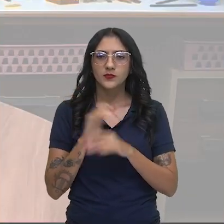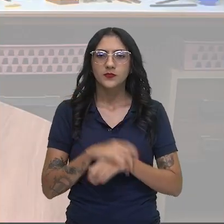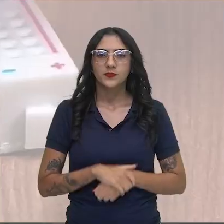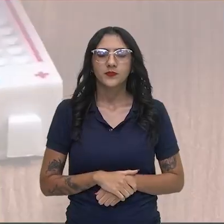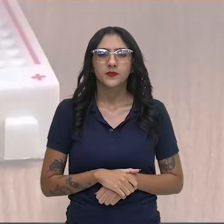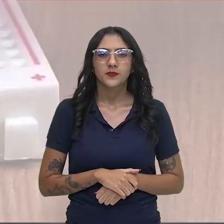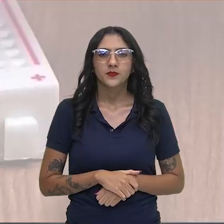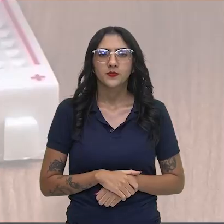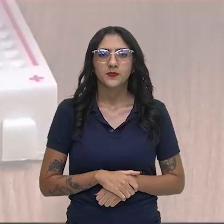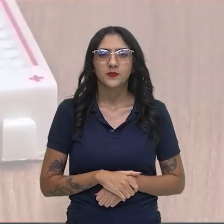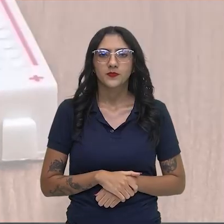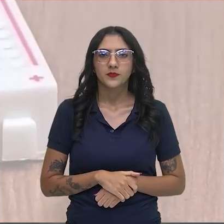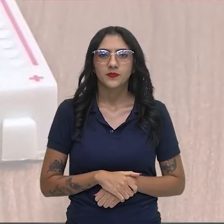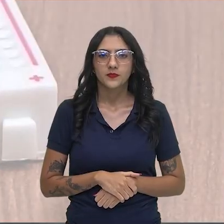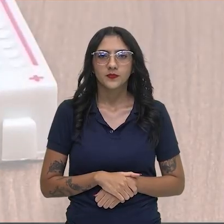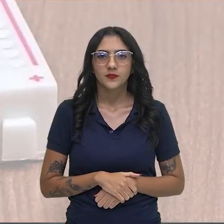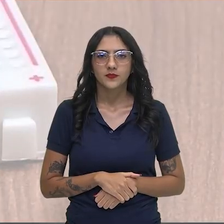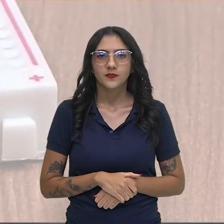ó.